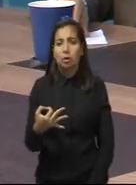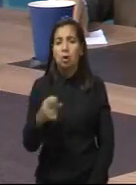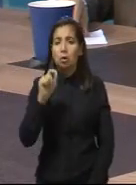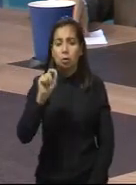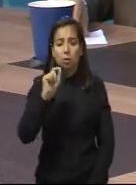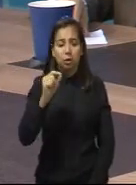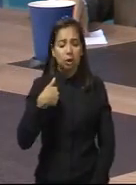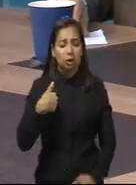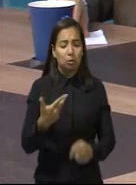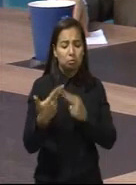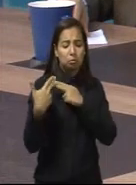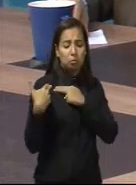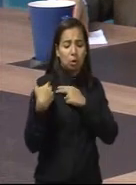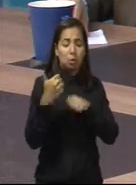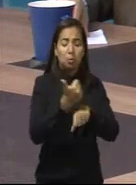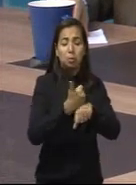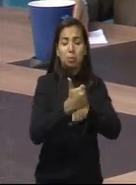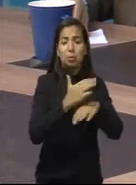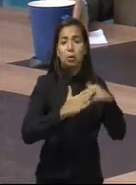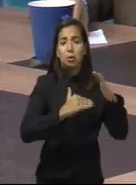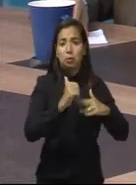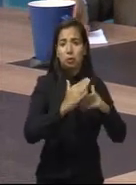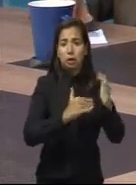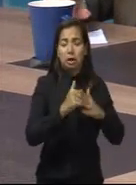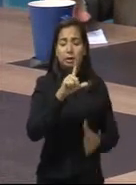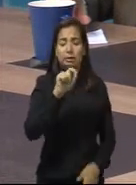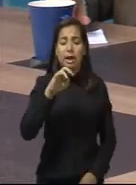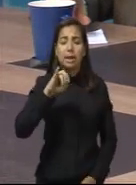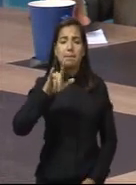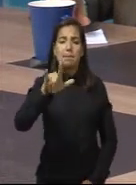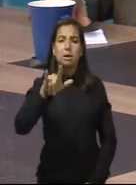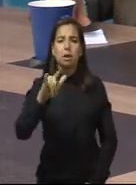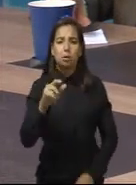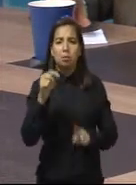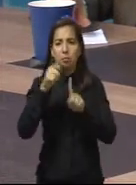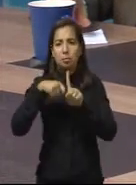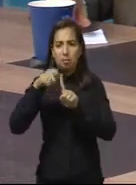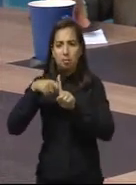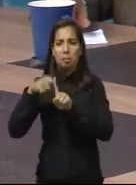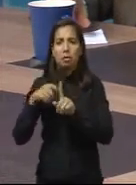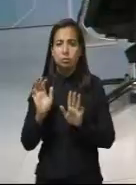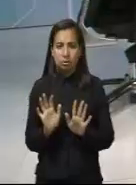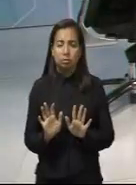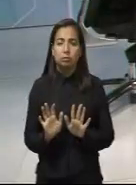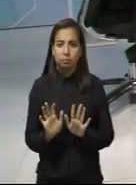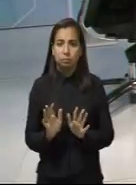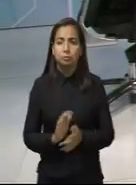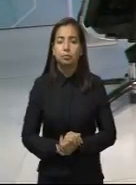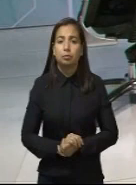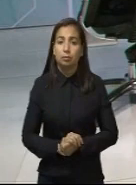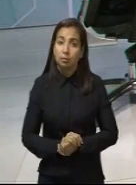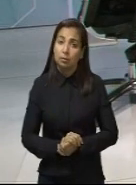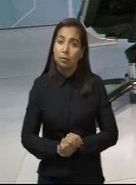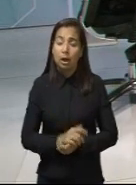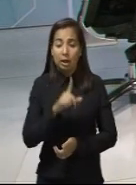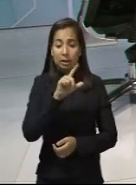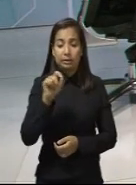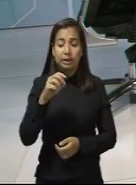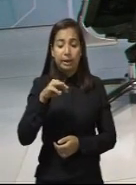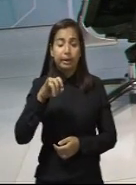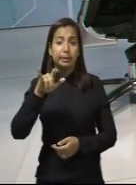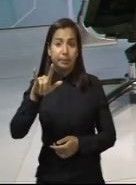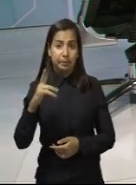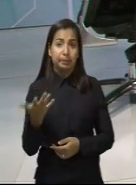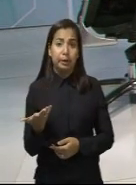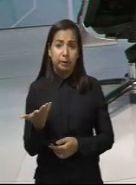o cargo exige, que é todo, com menos de 100 mil mensais. Então o cara diz assim: então, pô, o senhor vai receber 100 mil mensais, mas não tem